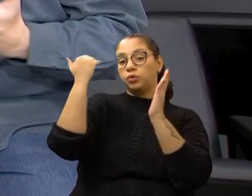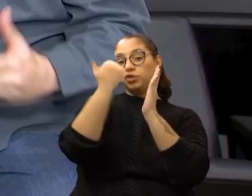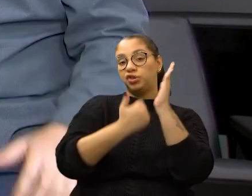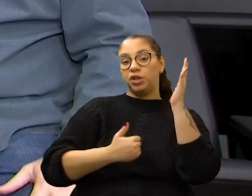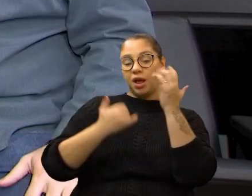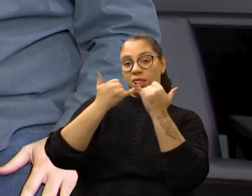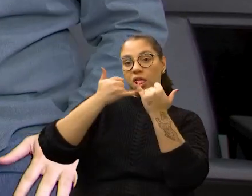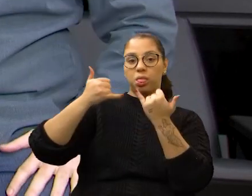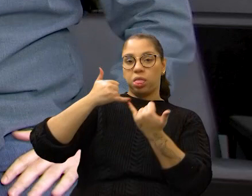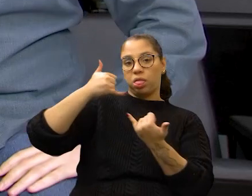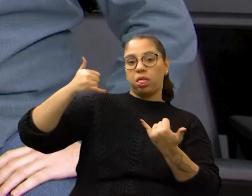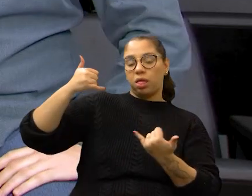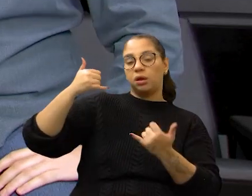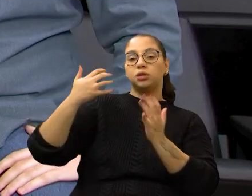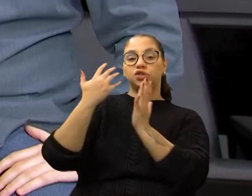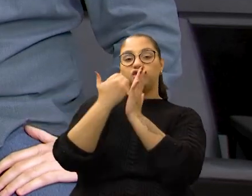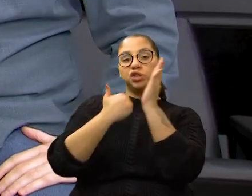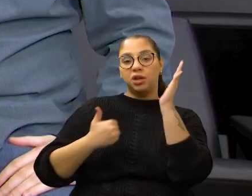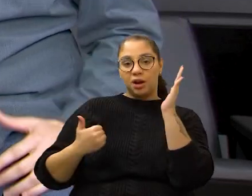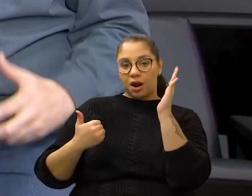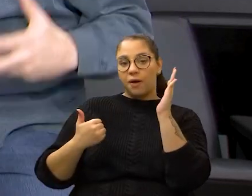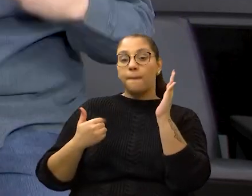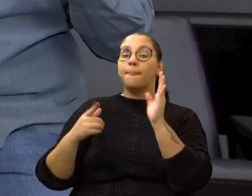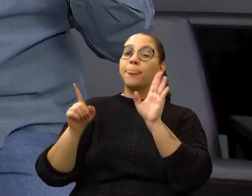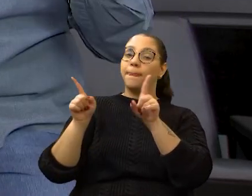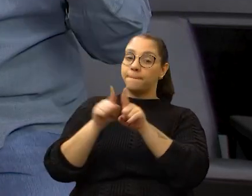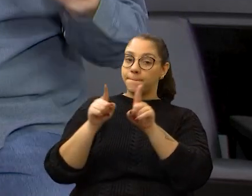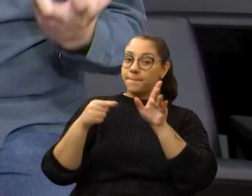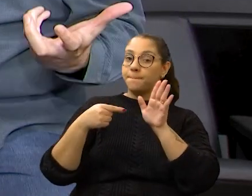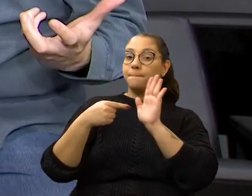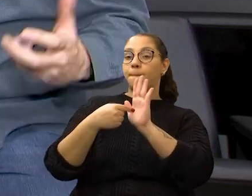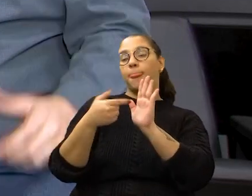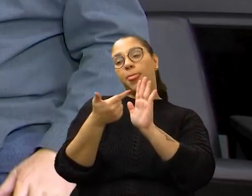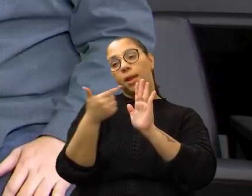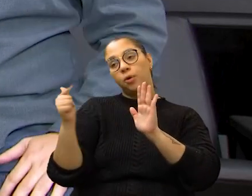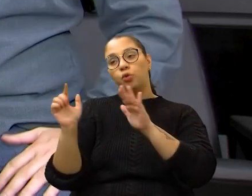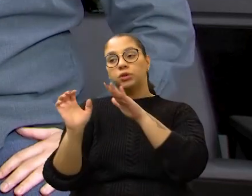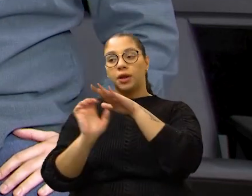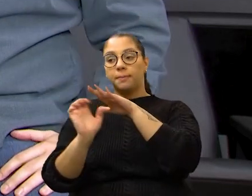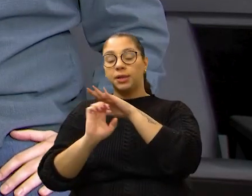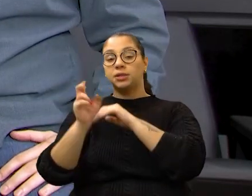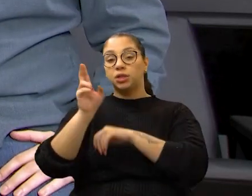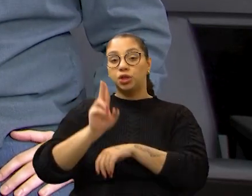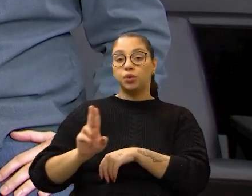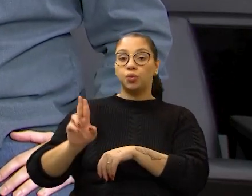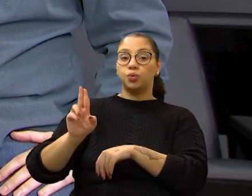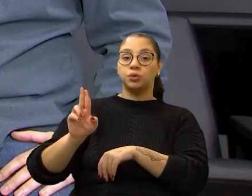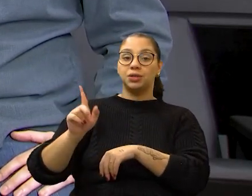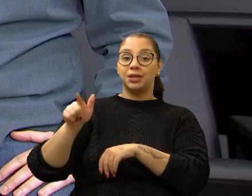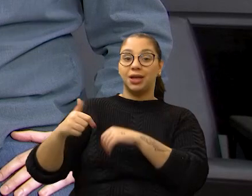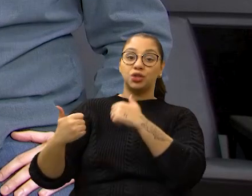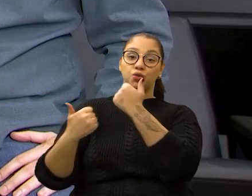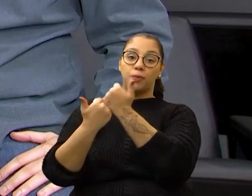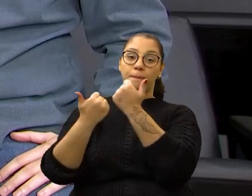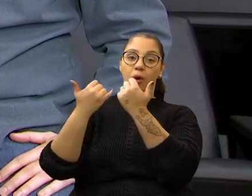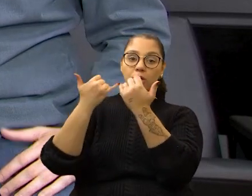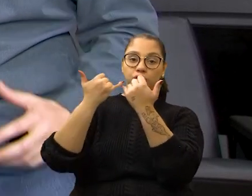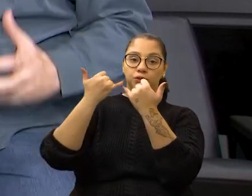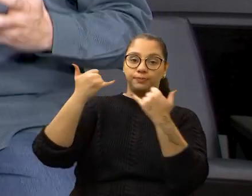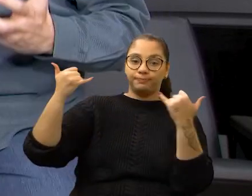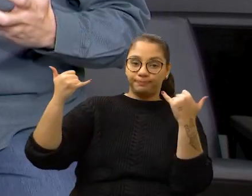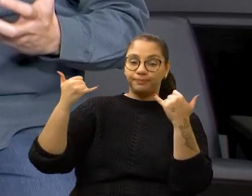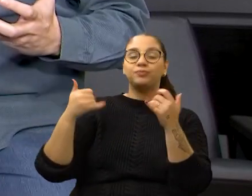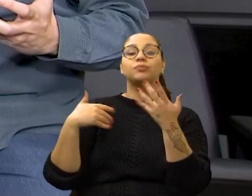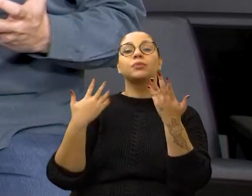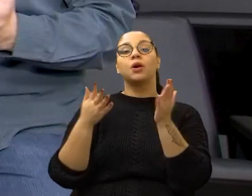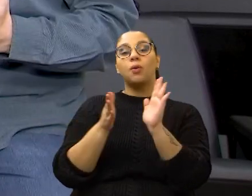fios que estão inutilizados dos postes e notificar as demais empresas que utilizam como suporte de cabeamentos.